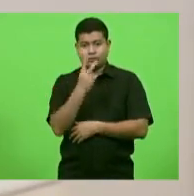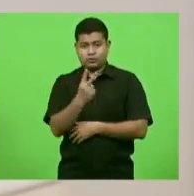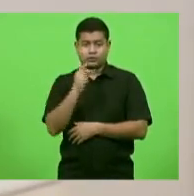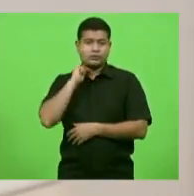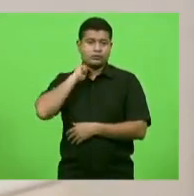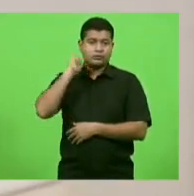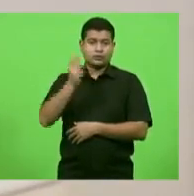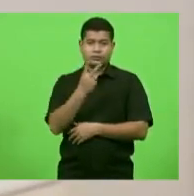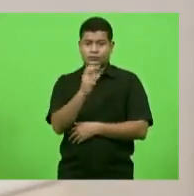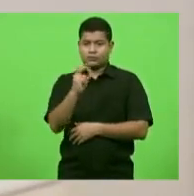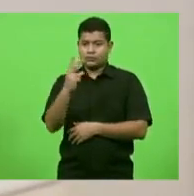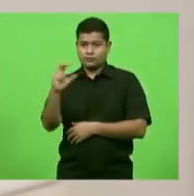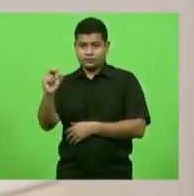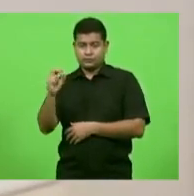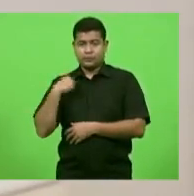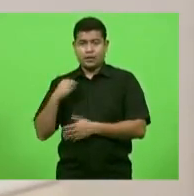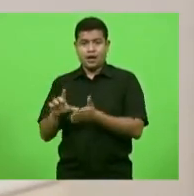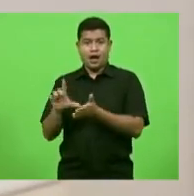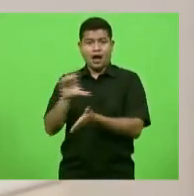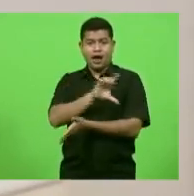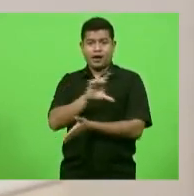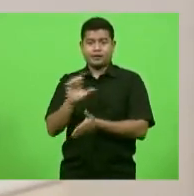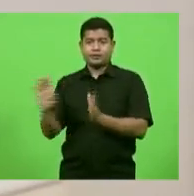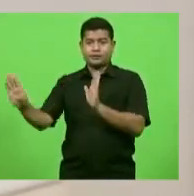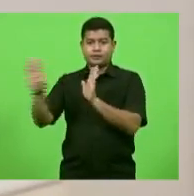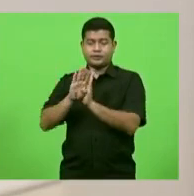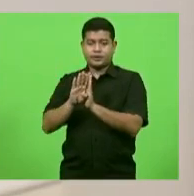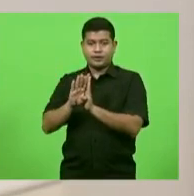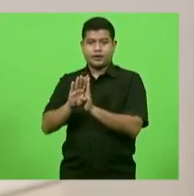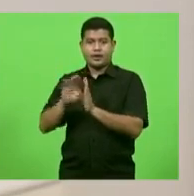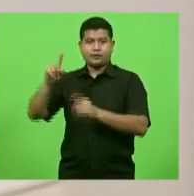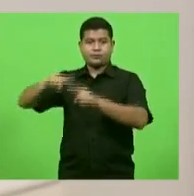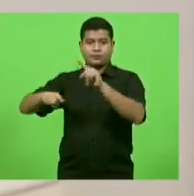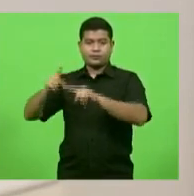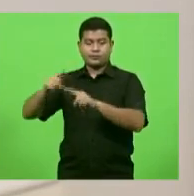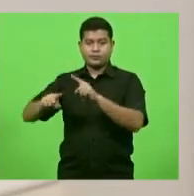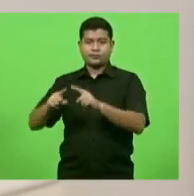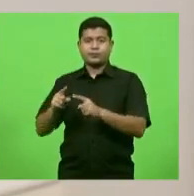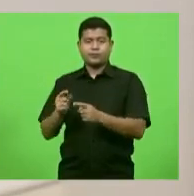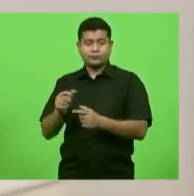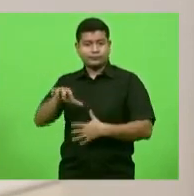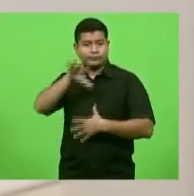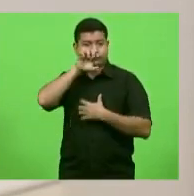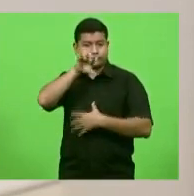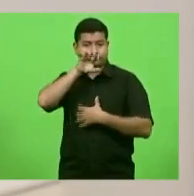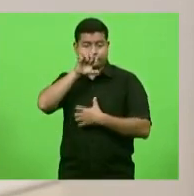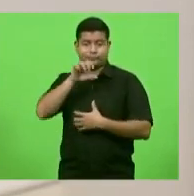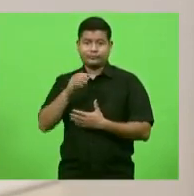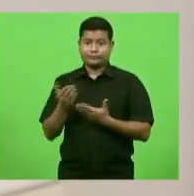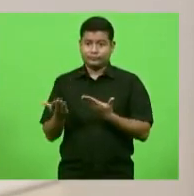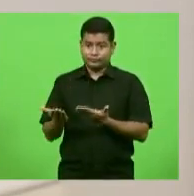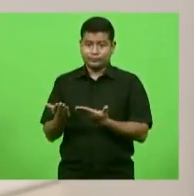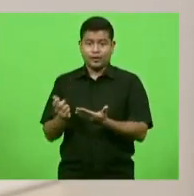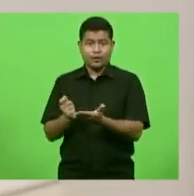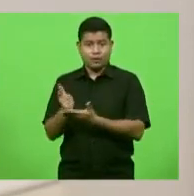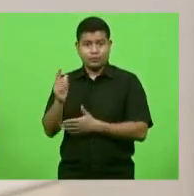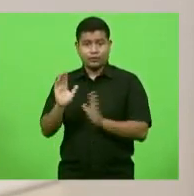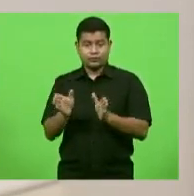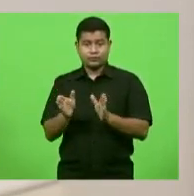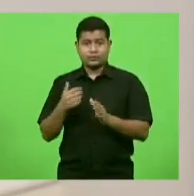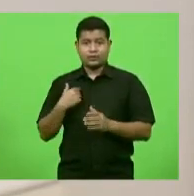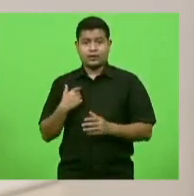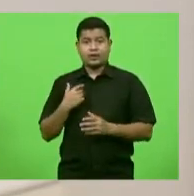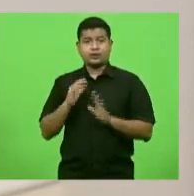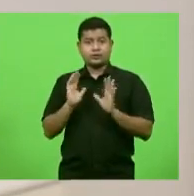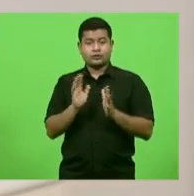mesmo sequer do recebimento dos ventiladores pulmonares objeto da contratação. Ainda, depois do pagamento do total